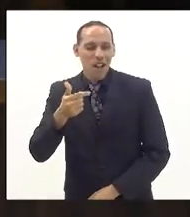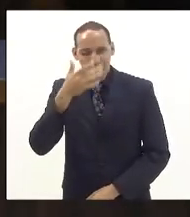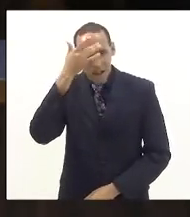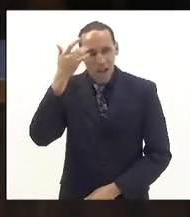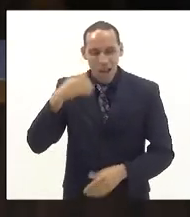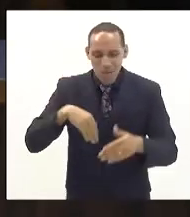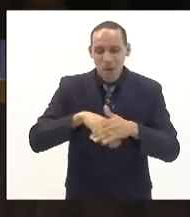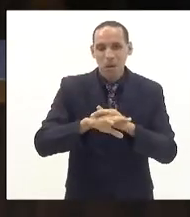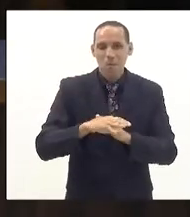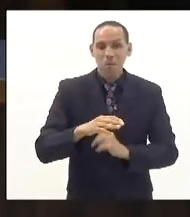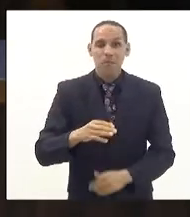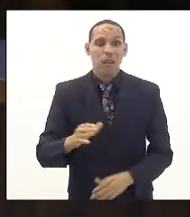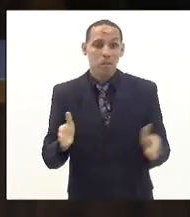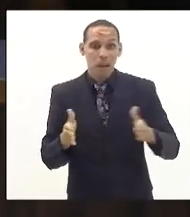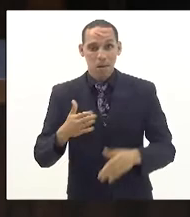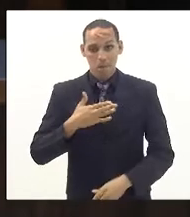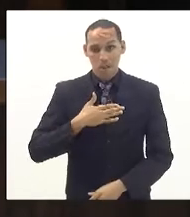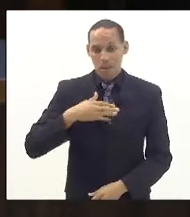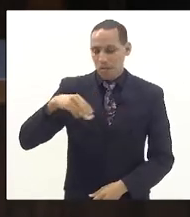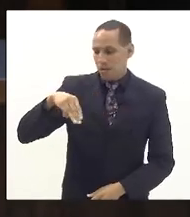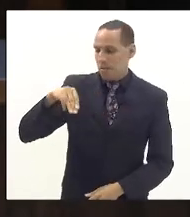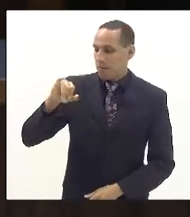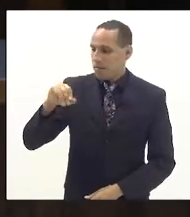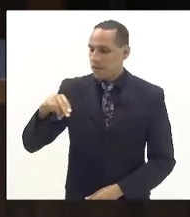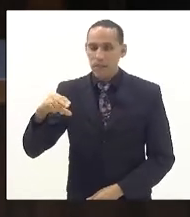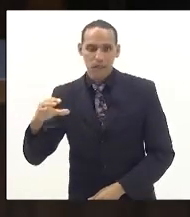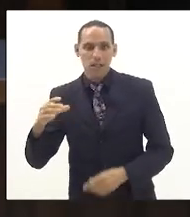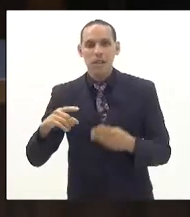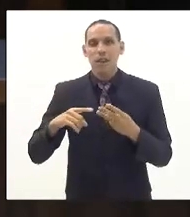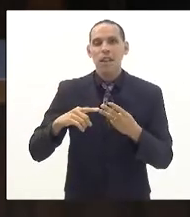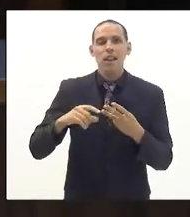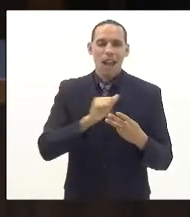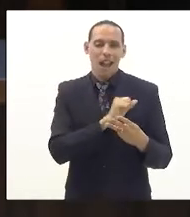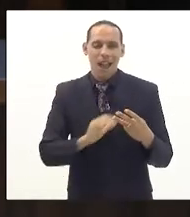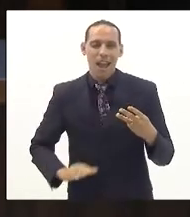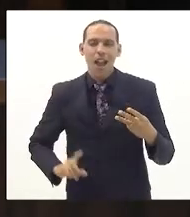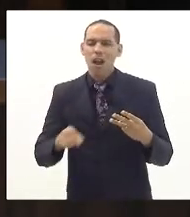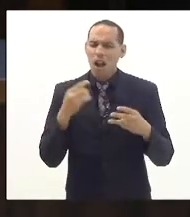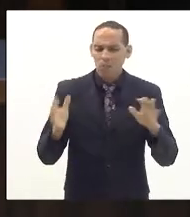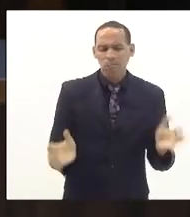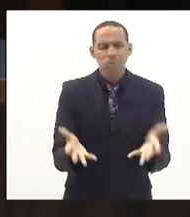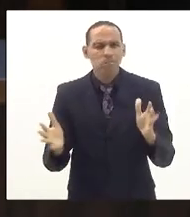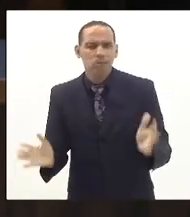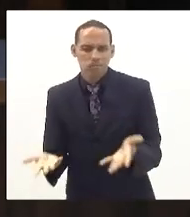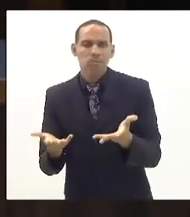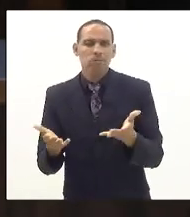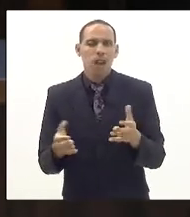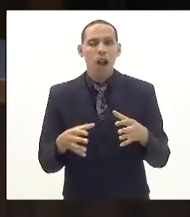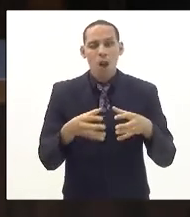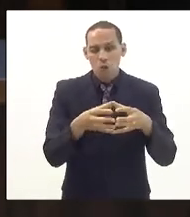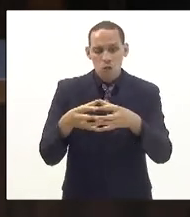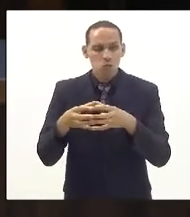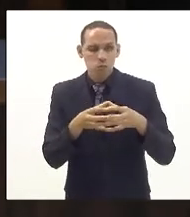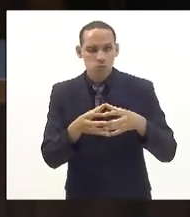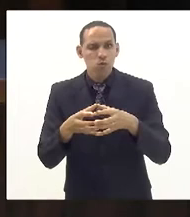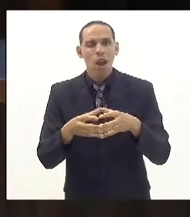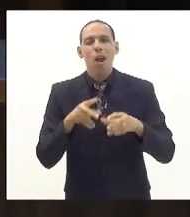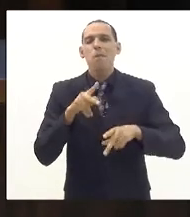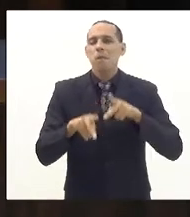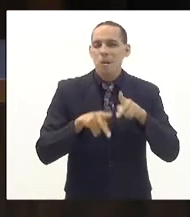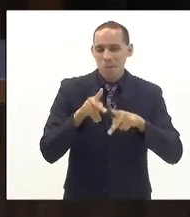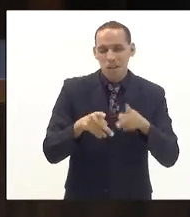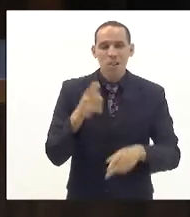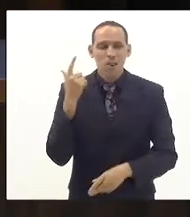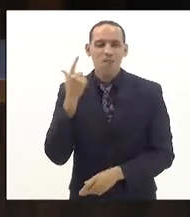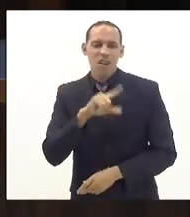meu, do Mink, do André, incentivamos as organizações populares, sim. E é somente através da organização popular que